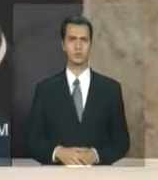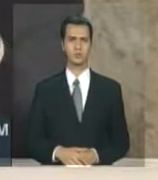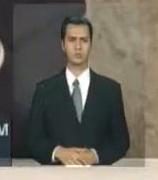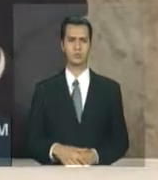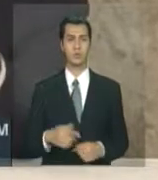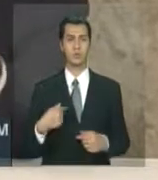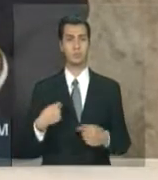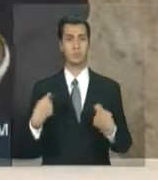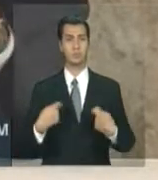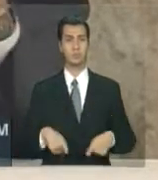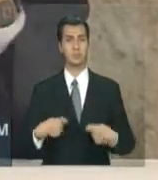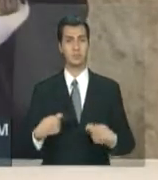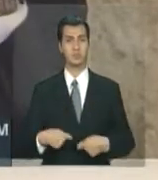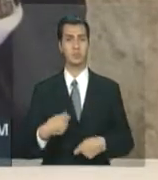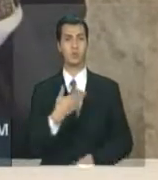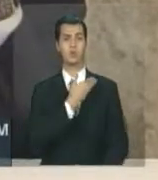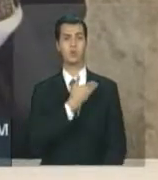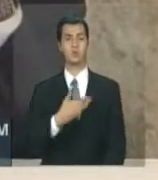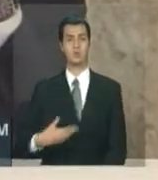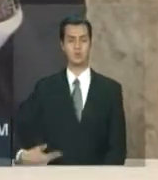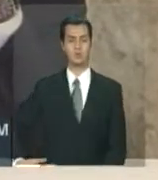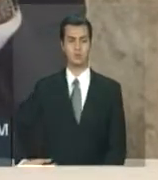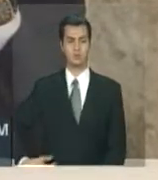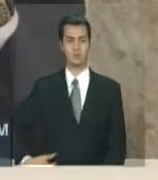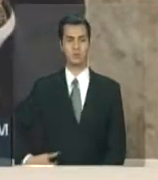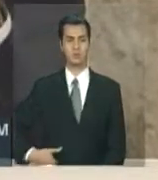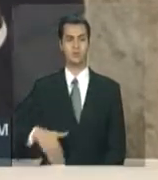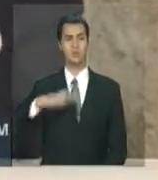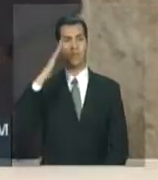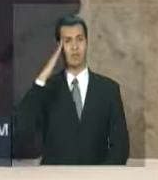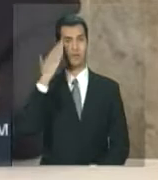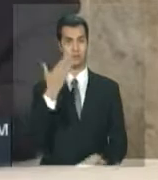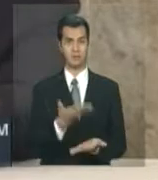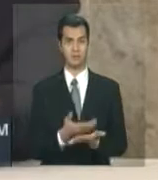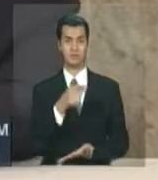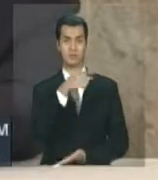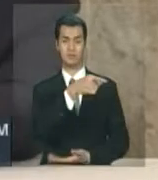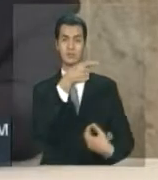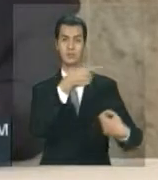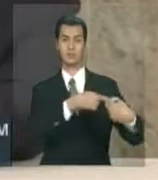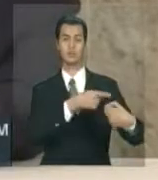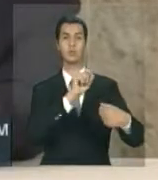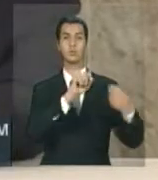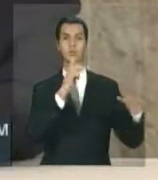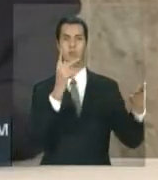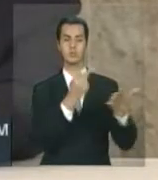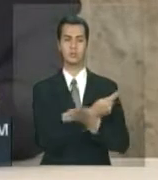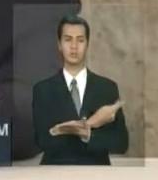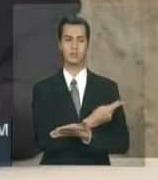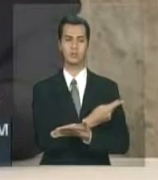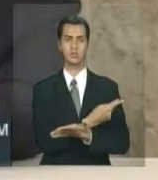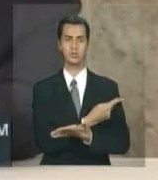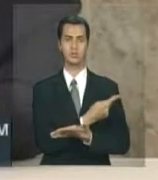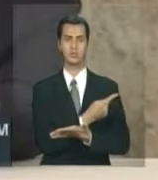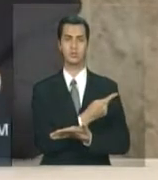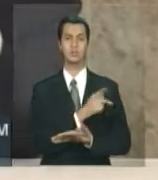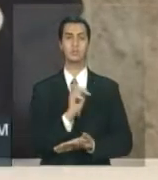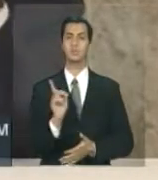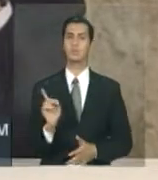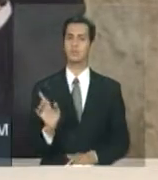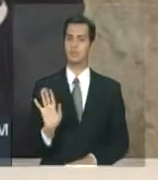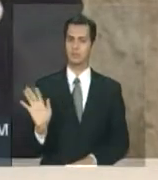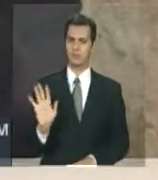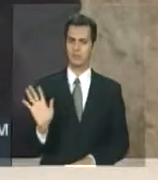o reconhecimento do governador da situação de emergência do município. Não mais, ministro. Essa legislação mudou em dezembro de